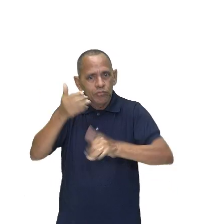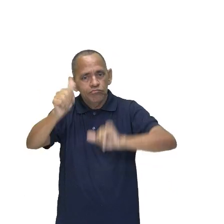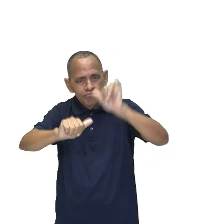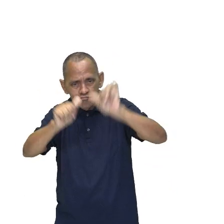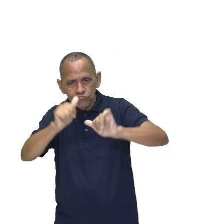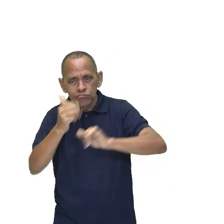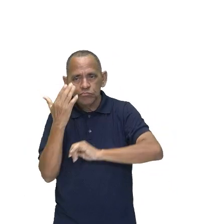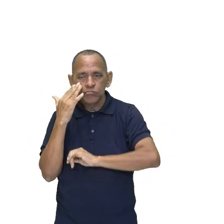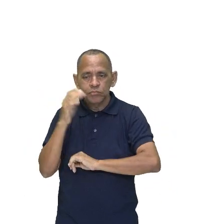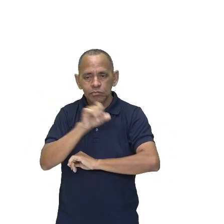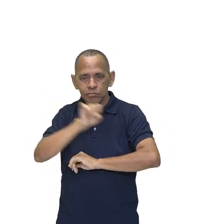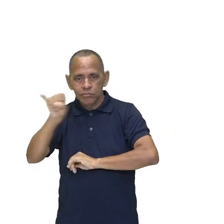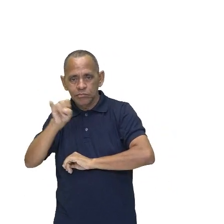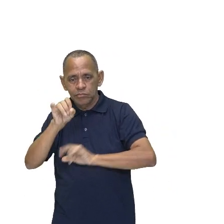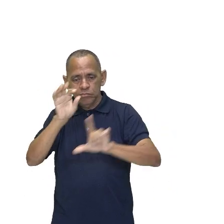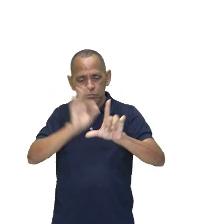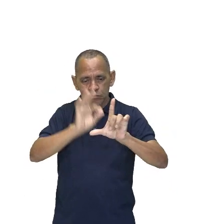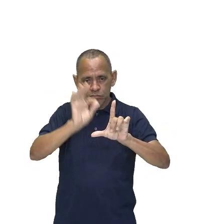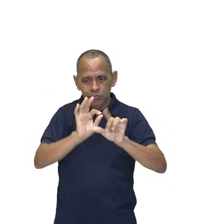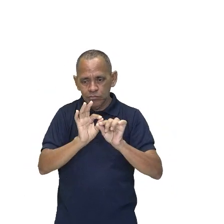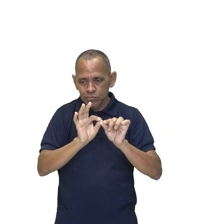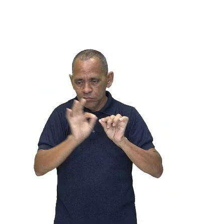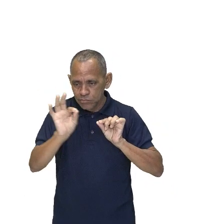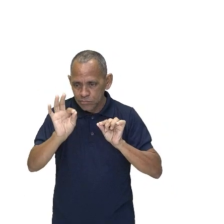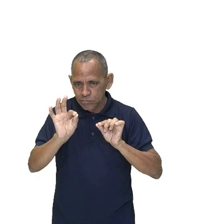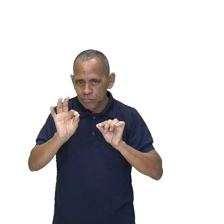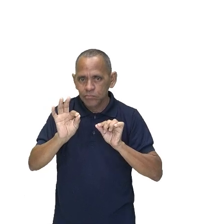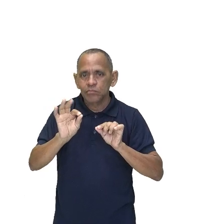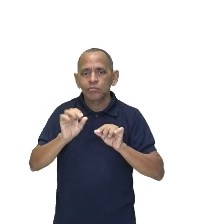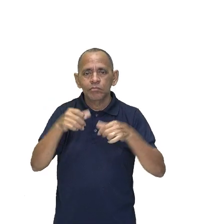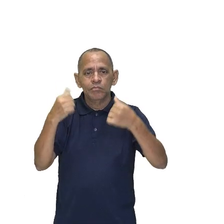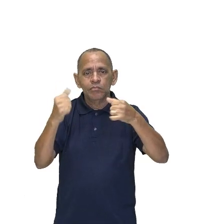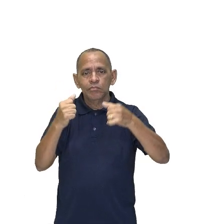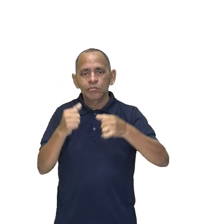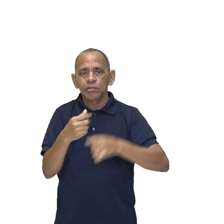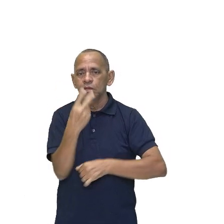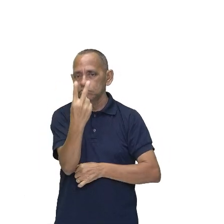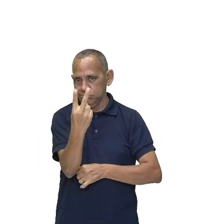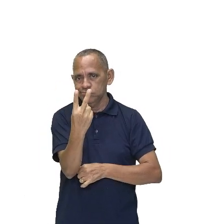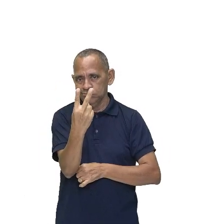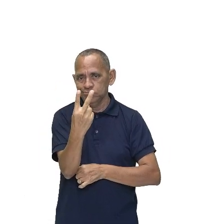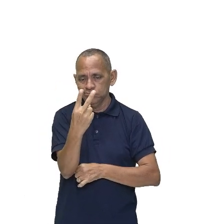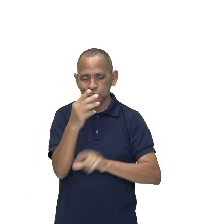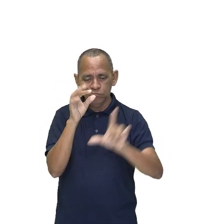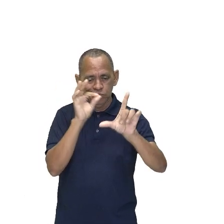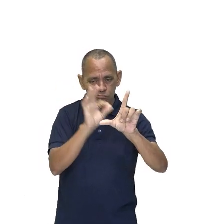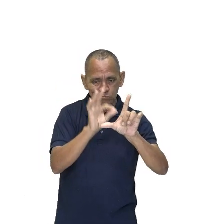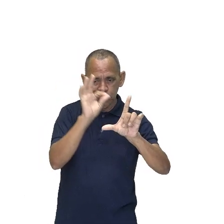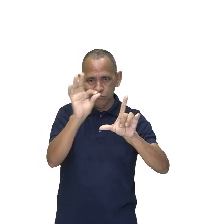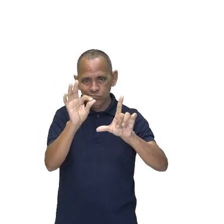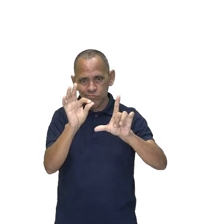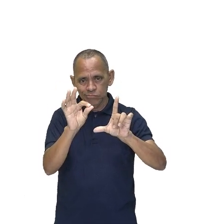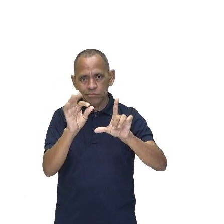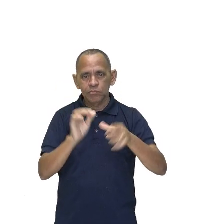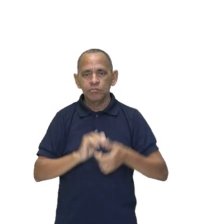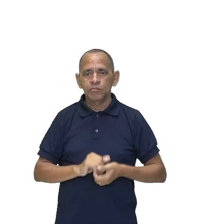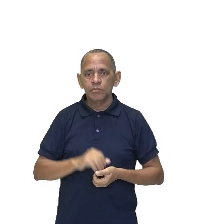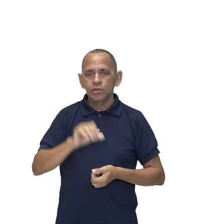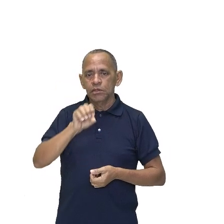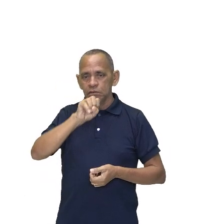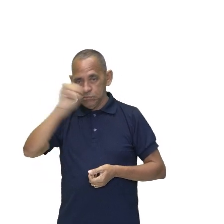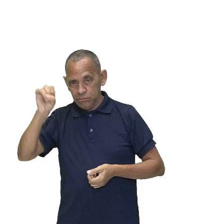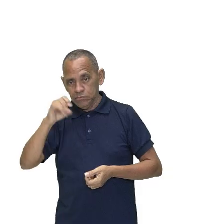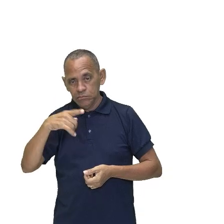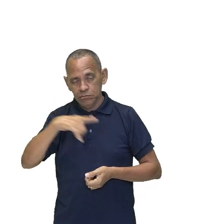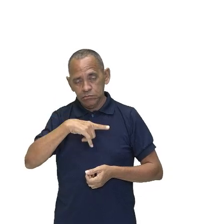uma reta, quando a gente traça uma reta, a gente precisa só de 2 pontos, não é? Então, se eu soubesse só 2 pontos daí, eu